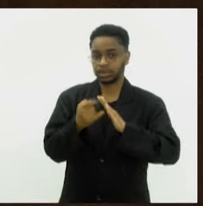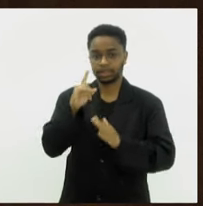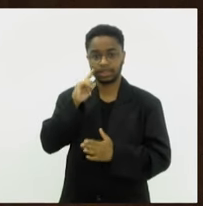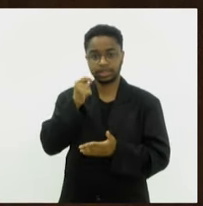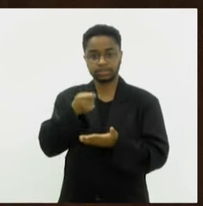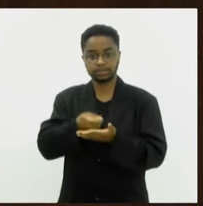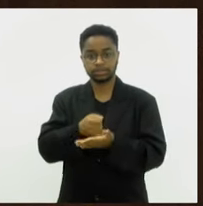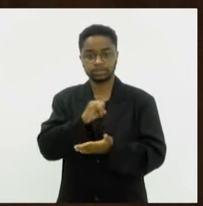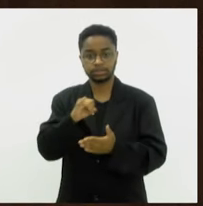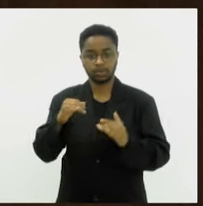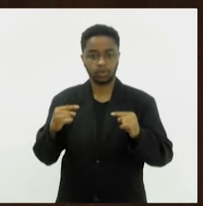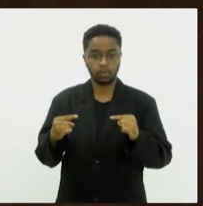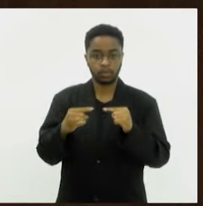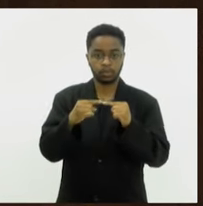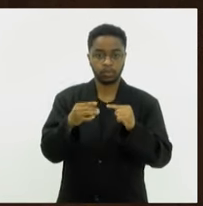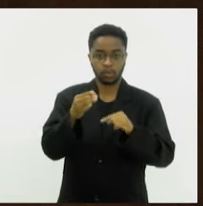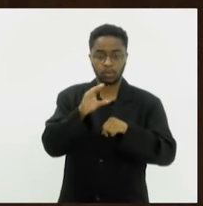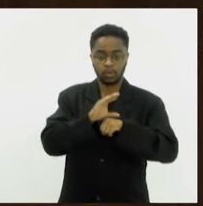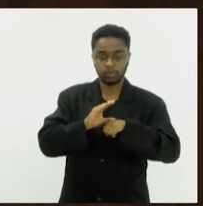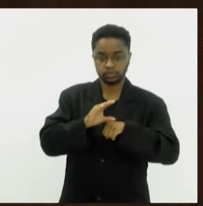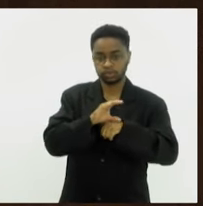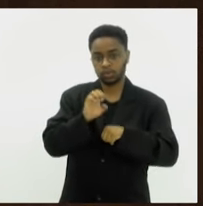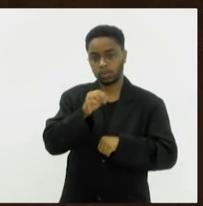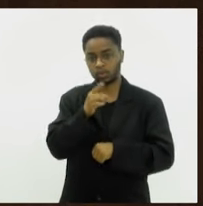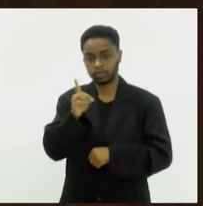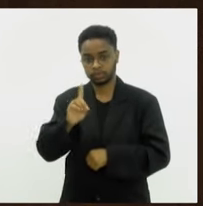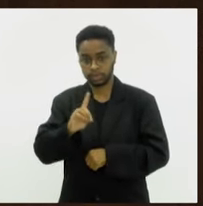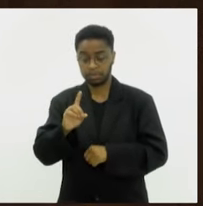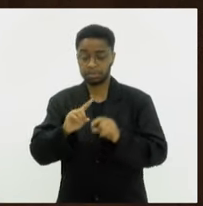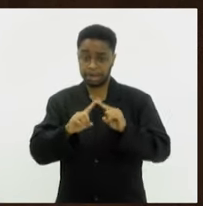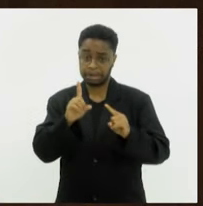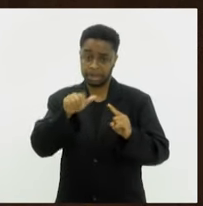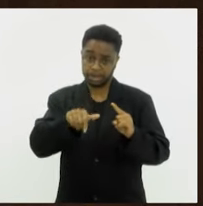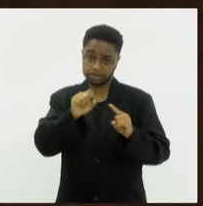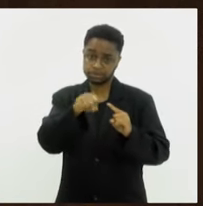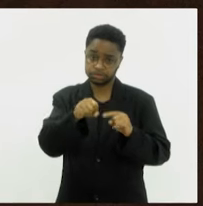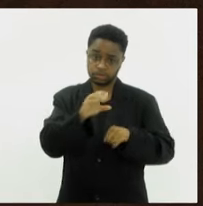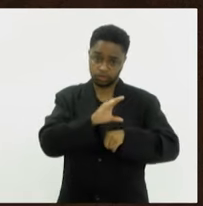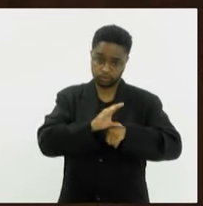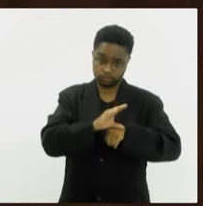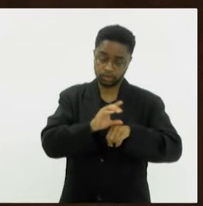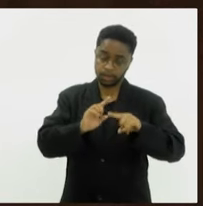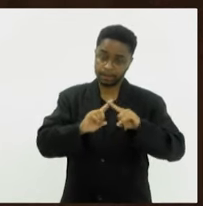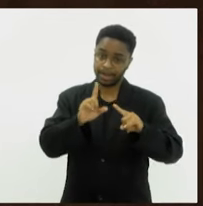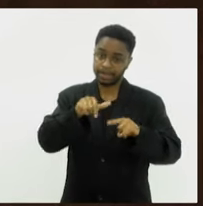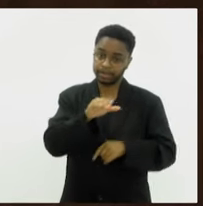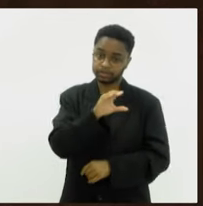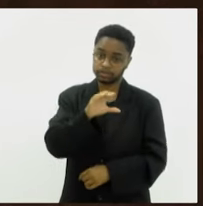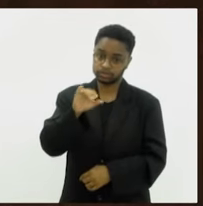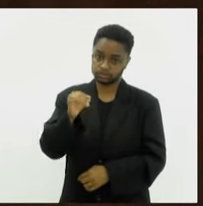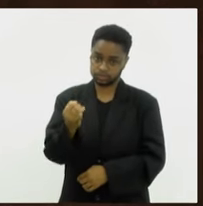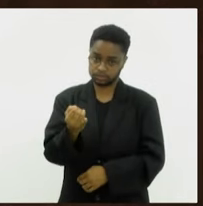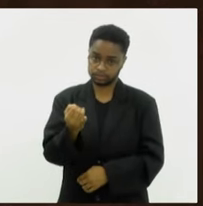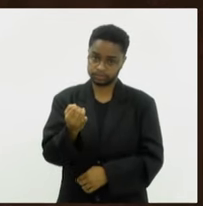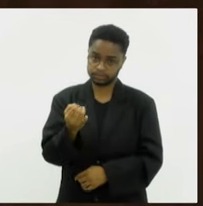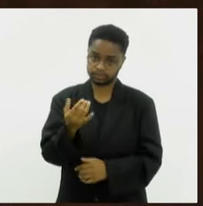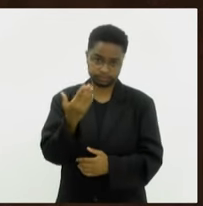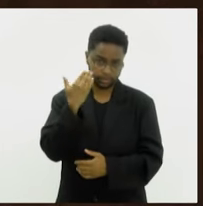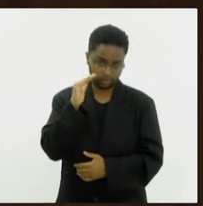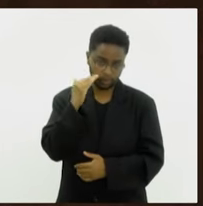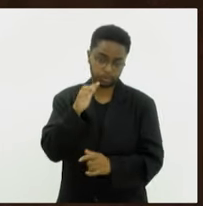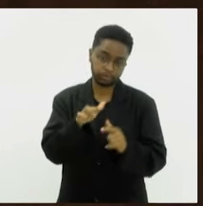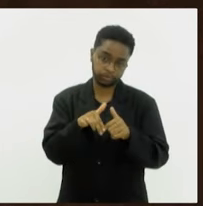é constitucional ou não, e é constitucional, é a CCJ. Só tá, né? Por